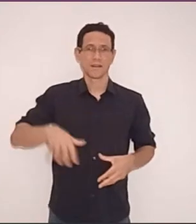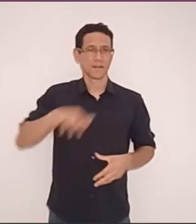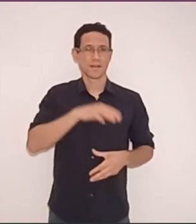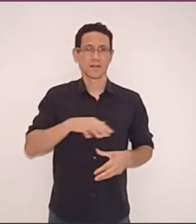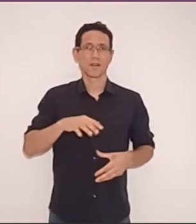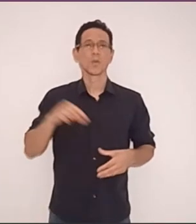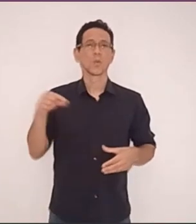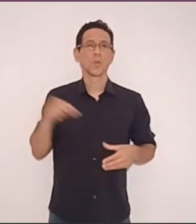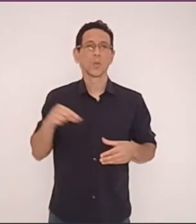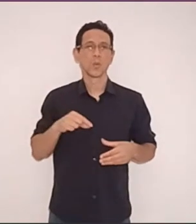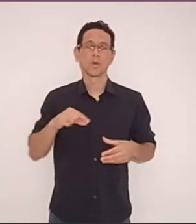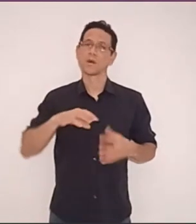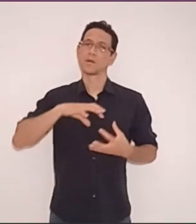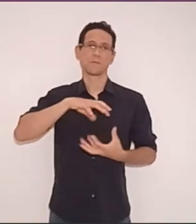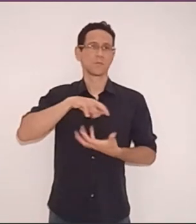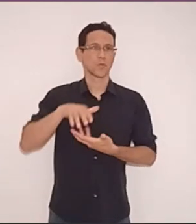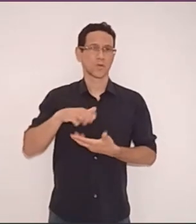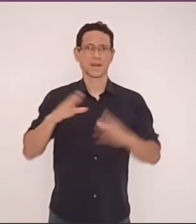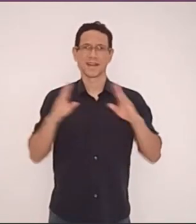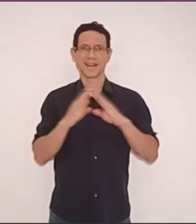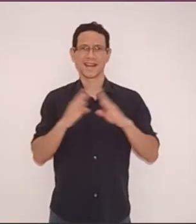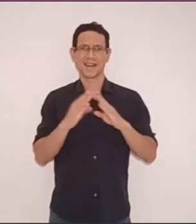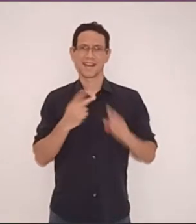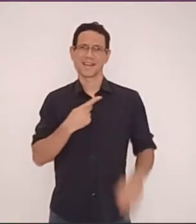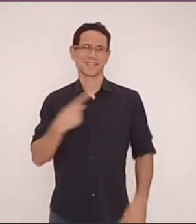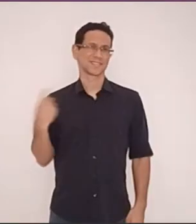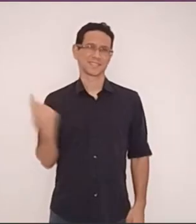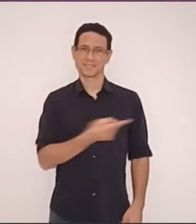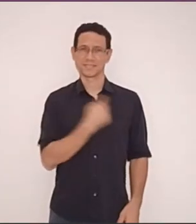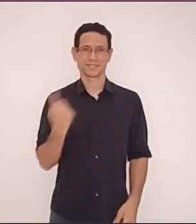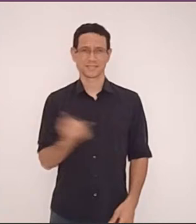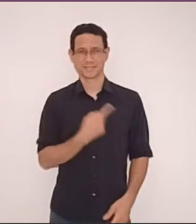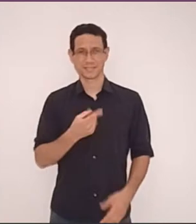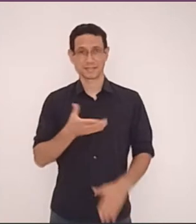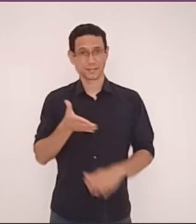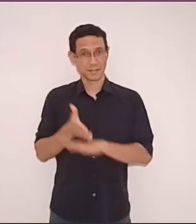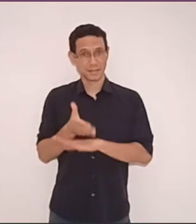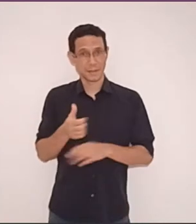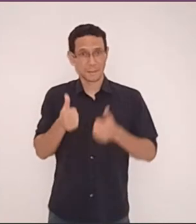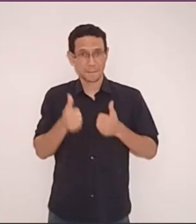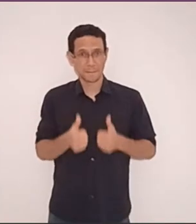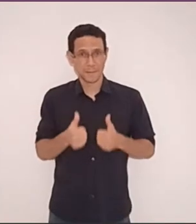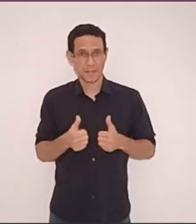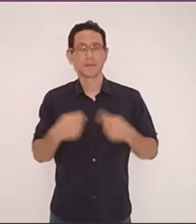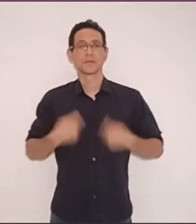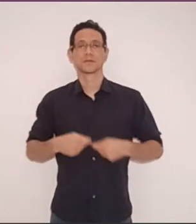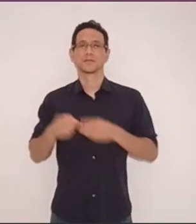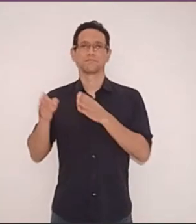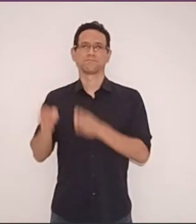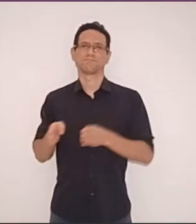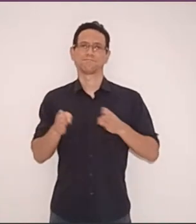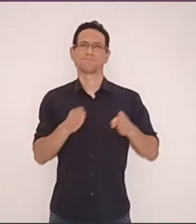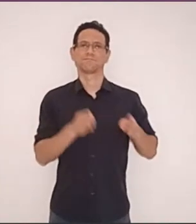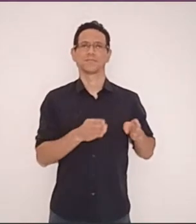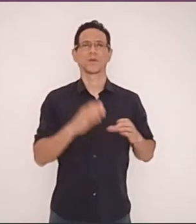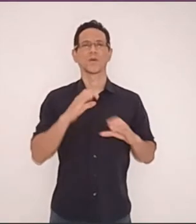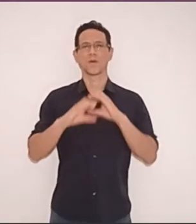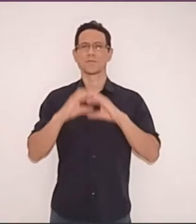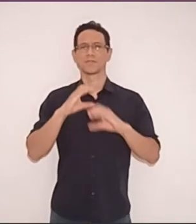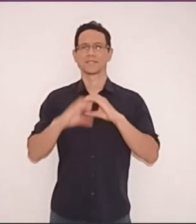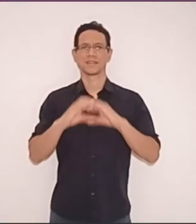essa casa seja bem ocupado a gente precisa organizar a nossa comunicação